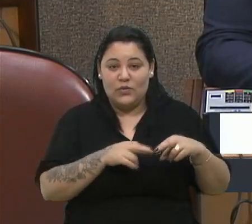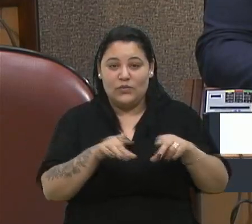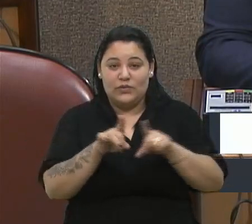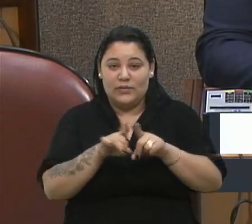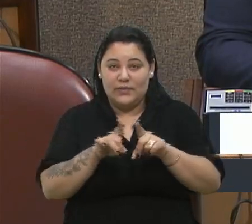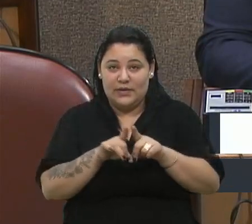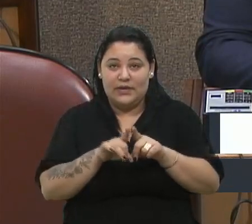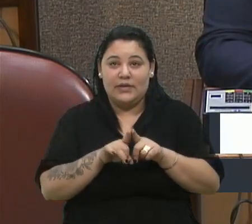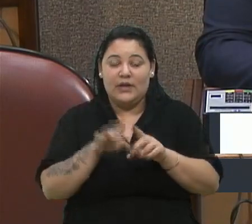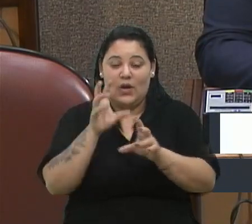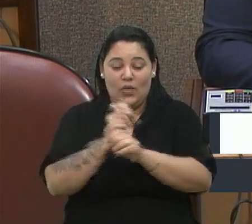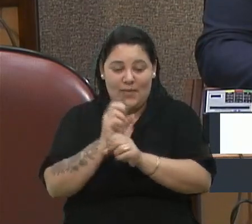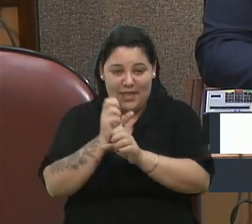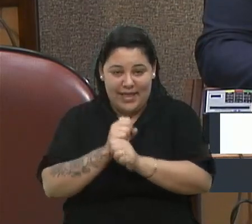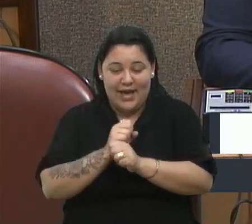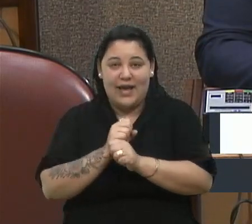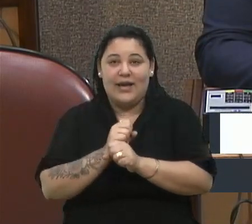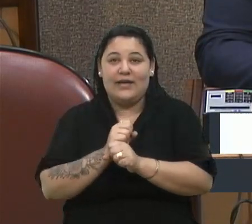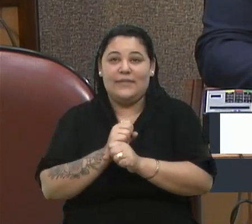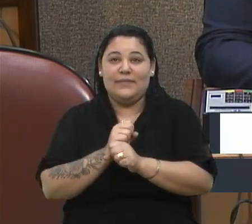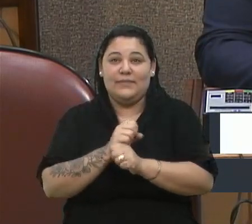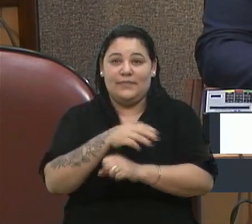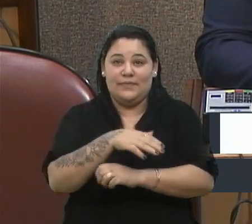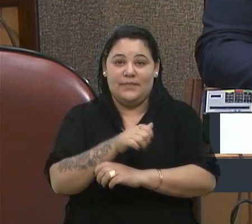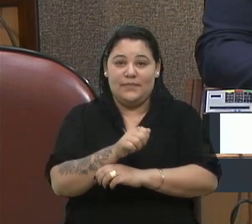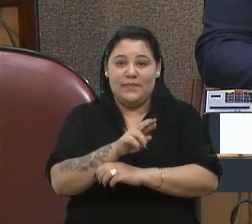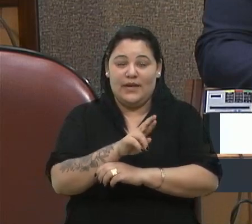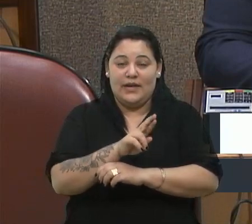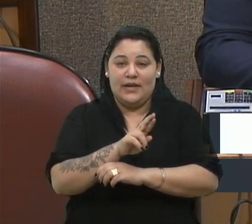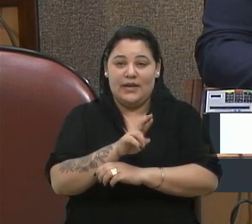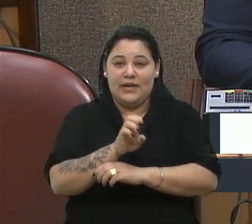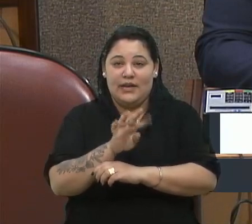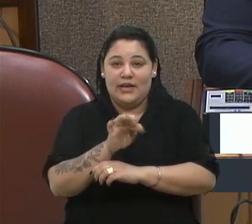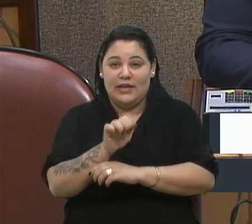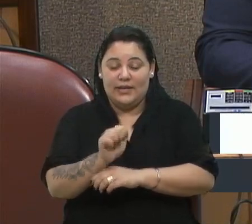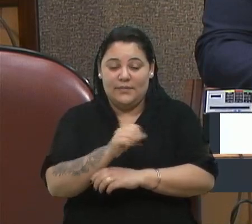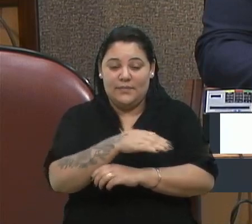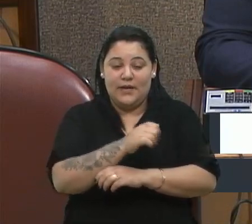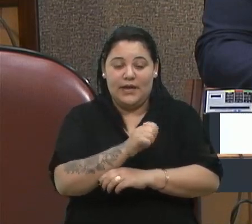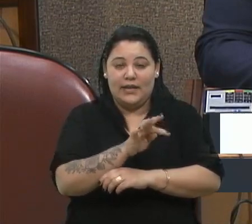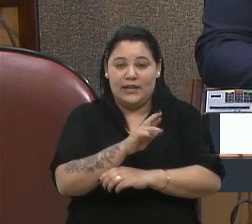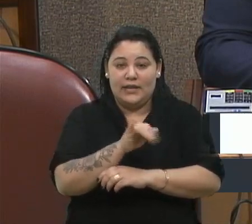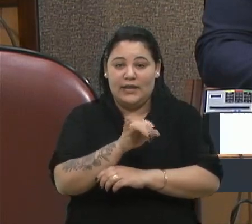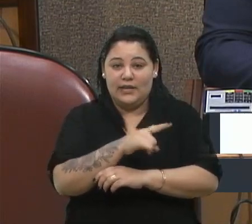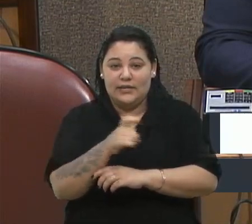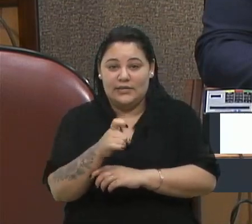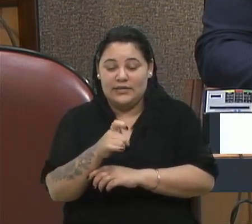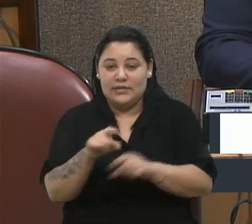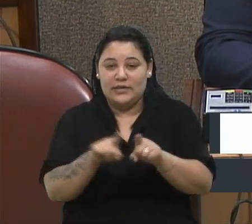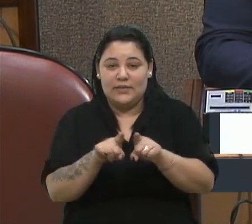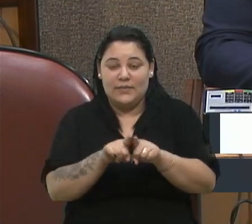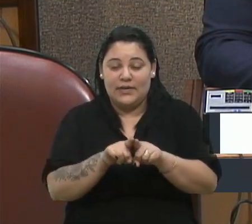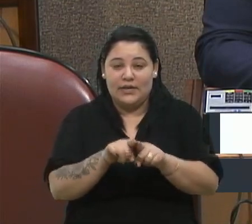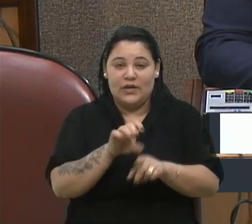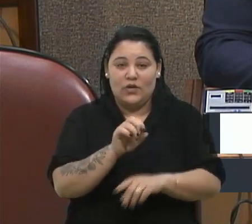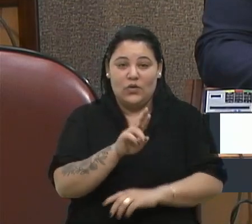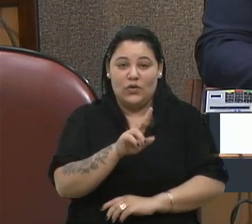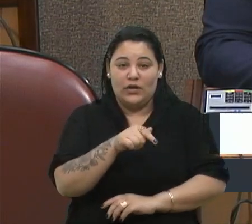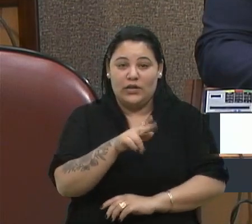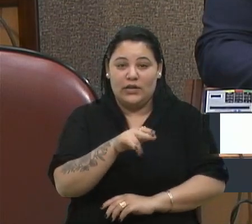Fator Contabilidade, Magreta, Matric Bikes, Moça, Orquídea, Pavos